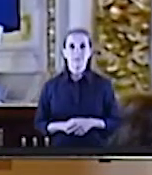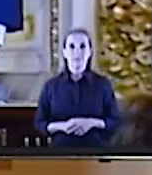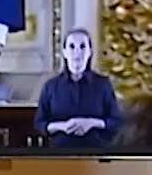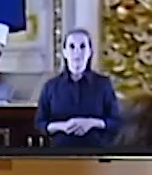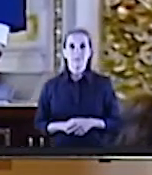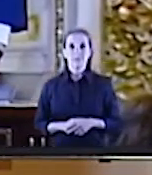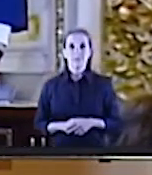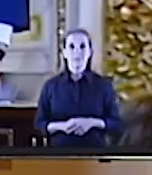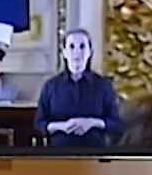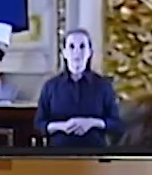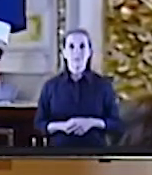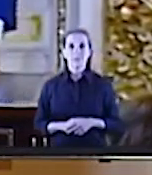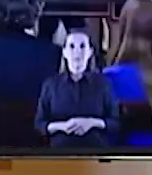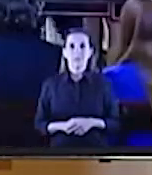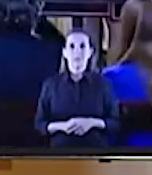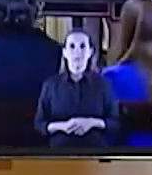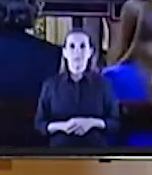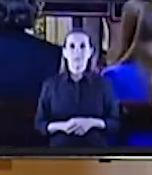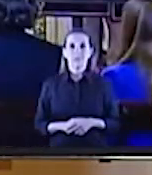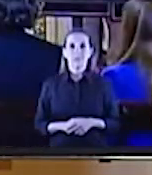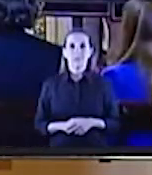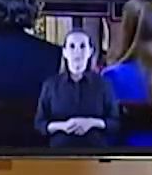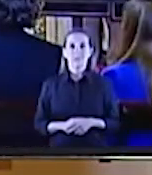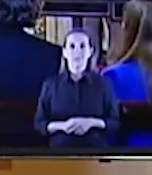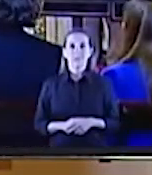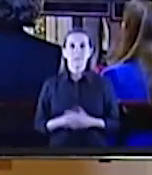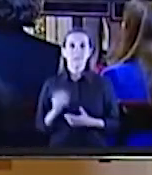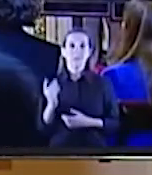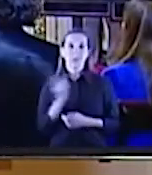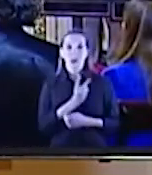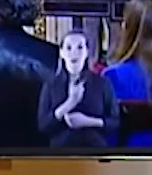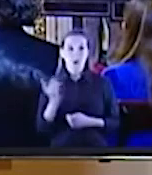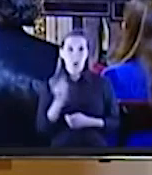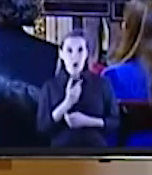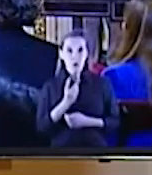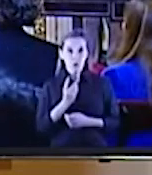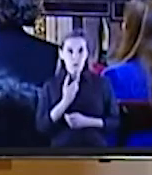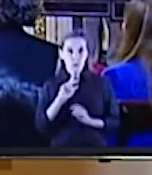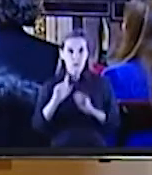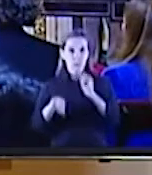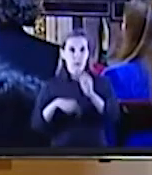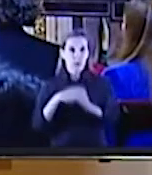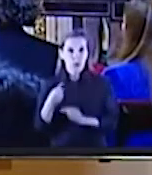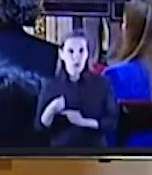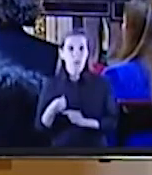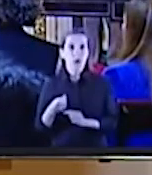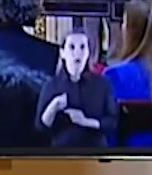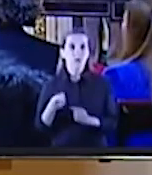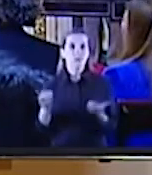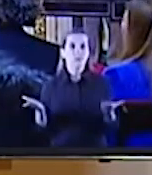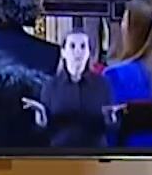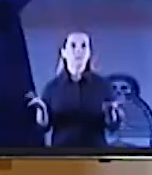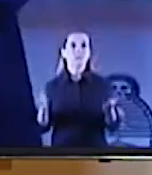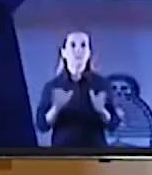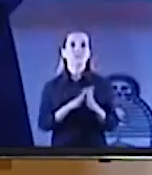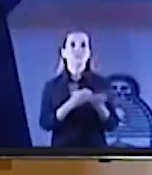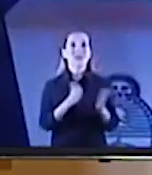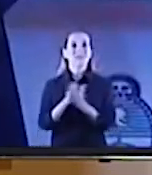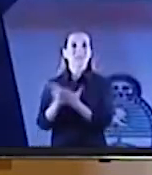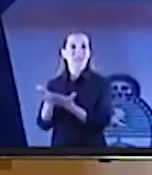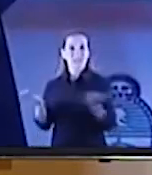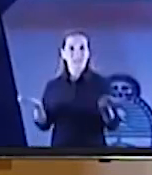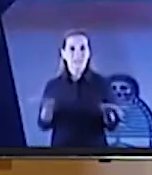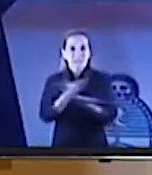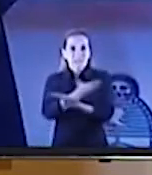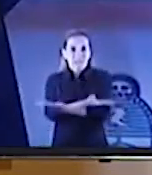questões ambientais colocadas em pauta na conversa de Vanderlei com o Lula não teve a situação também da Ucrânia o posicionamento